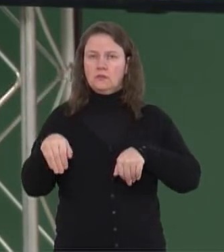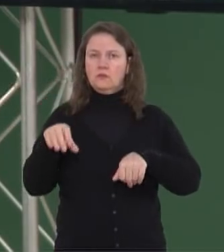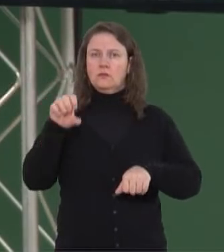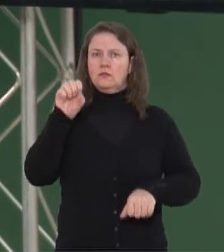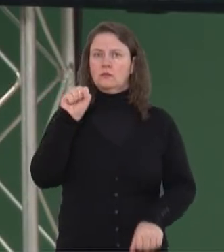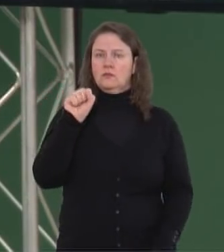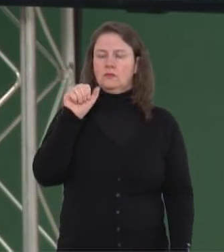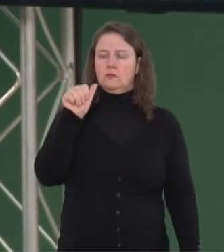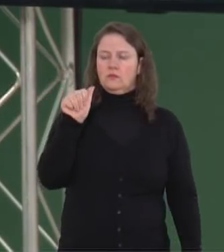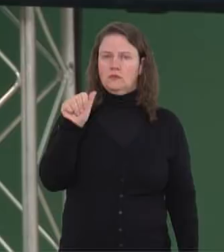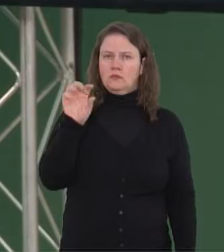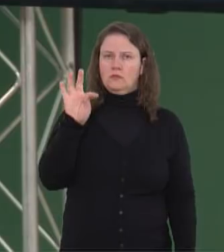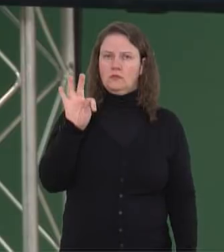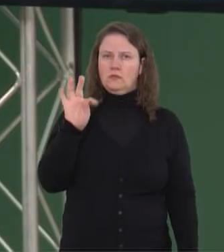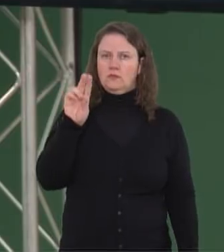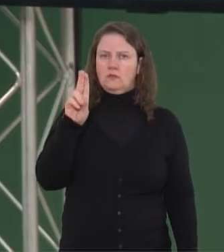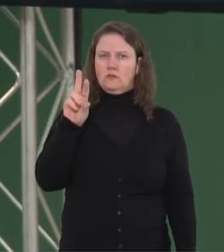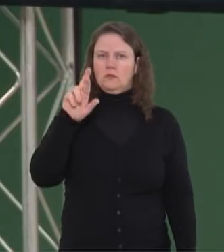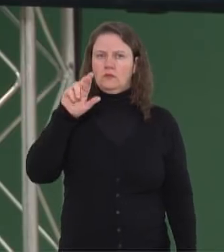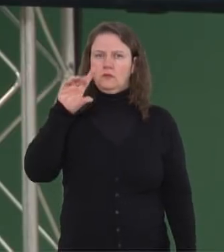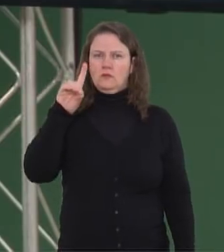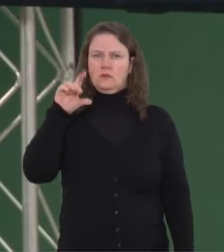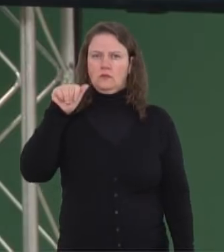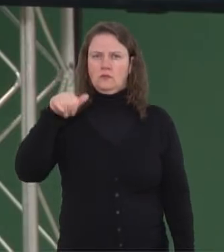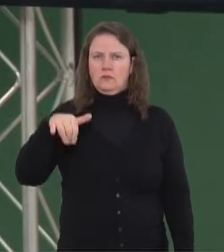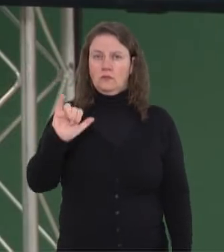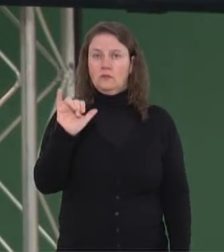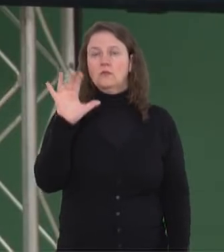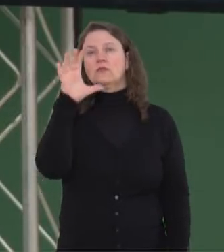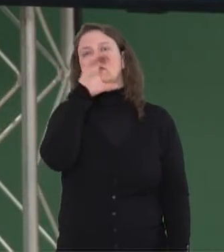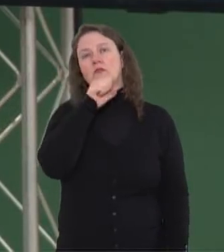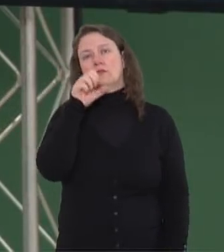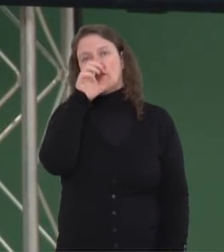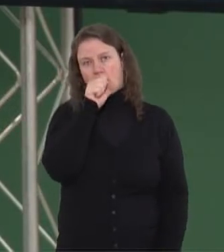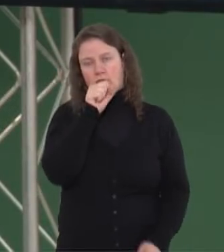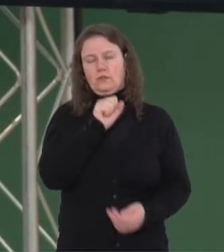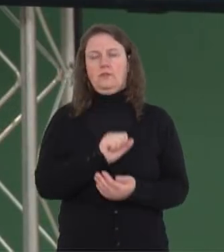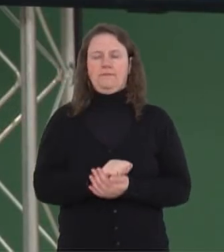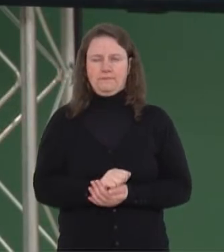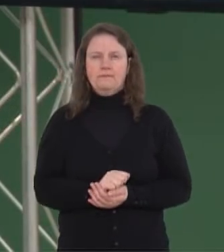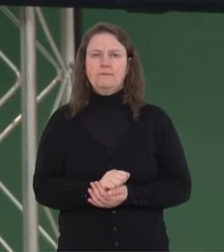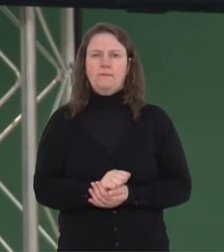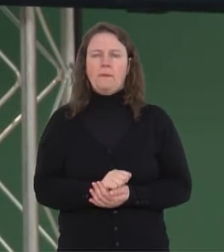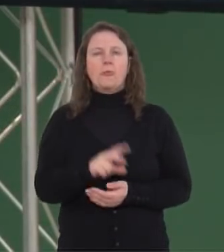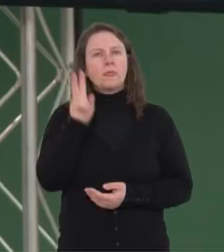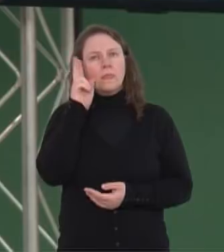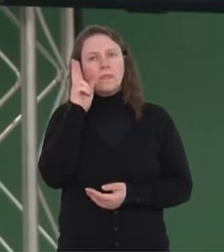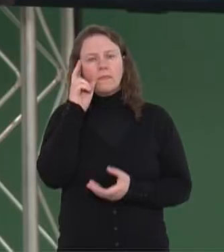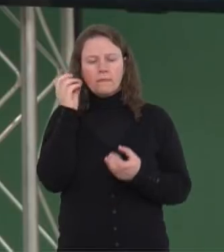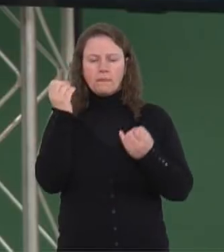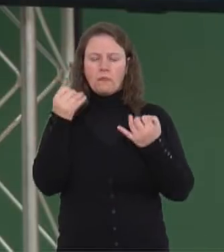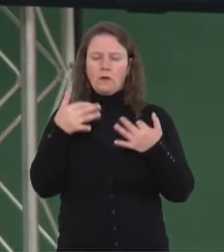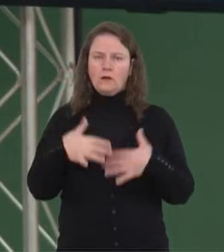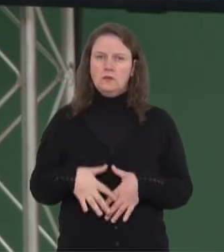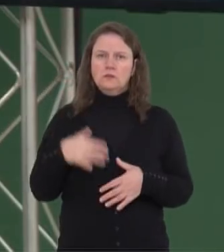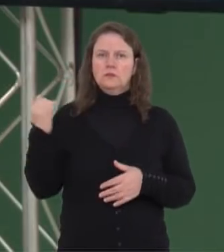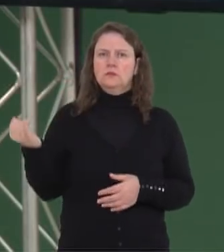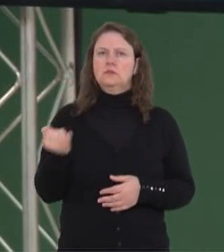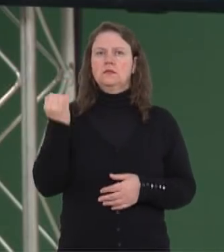com Saturday, que é o sábado. Outra dica que a teacher também deu para vocês que era bem